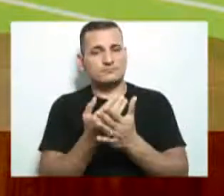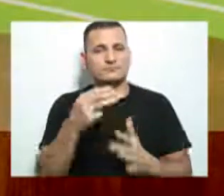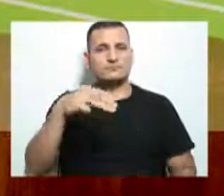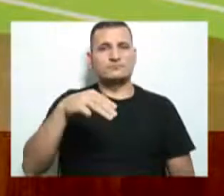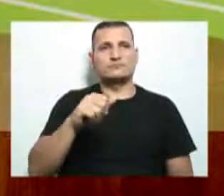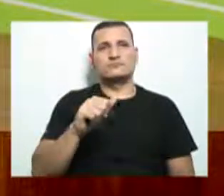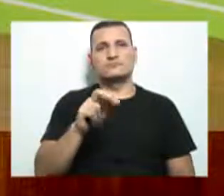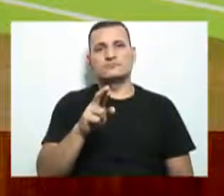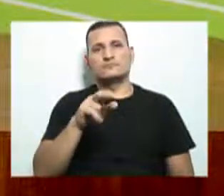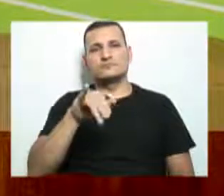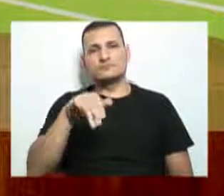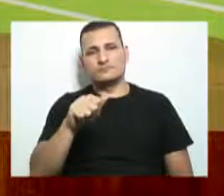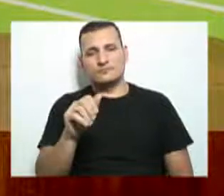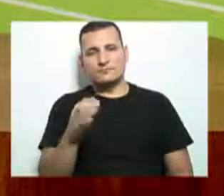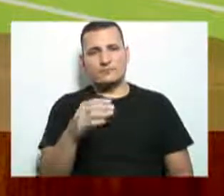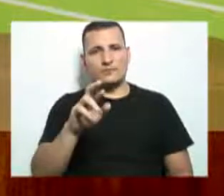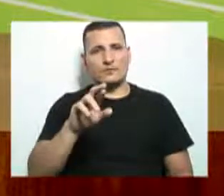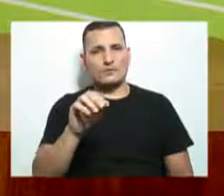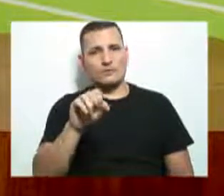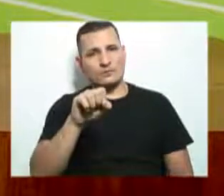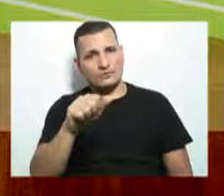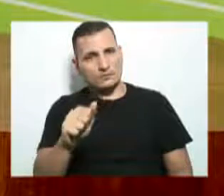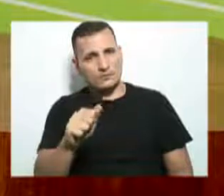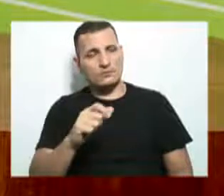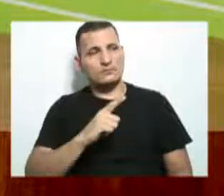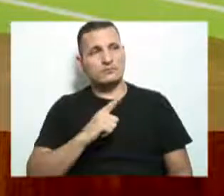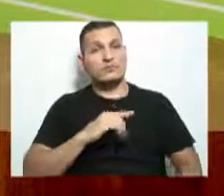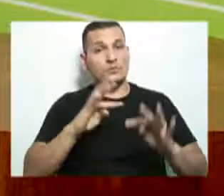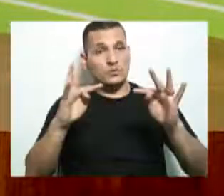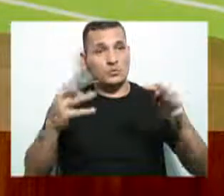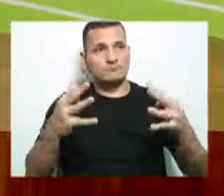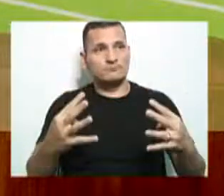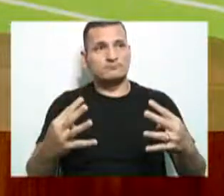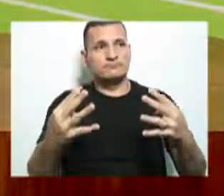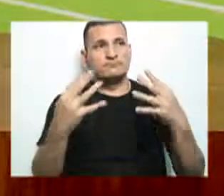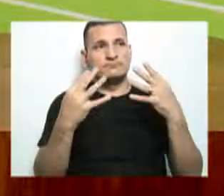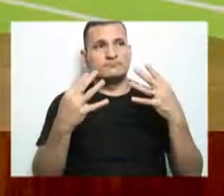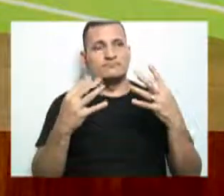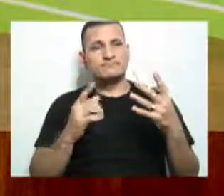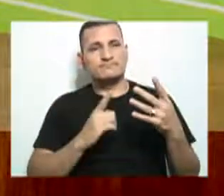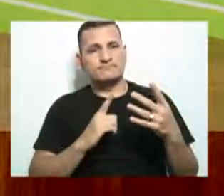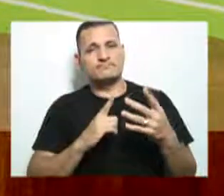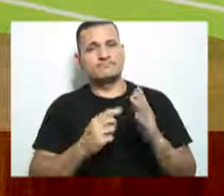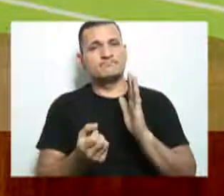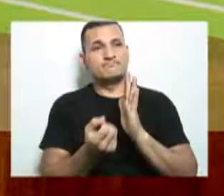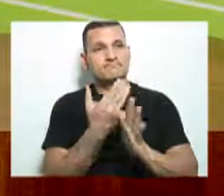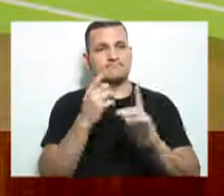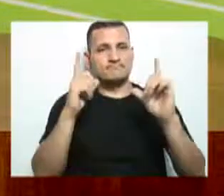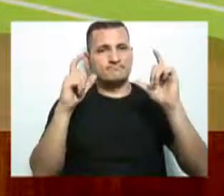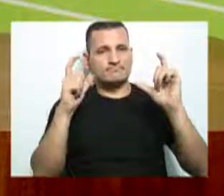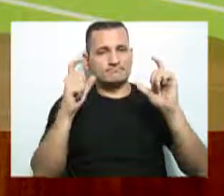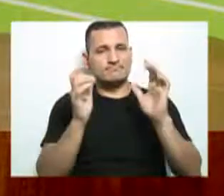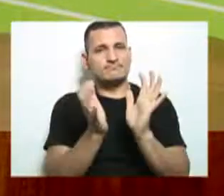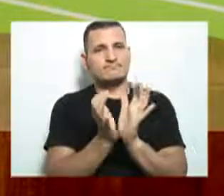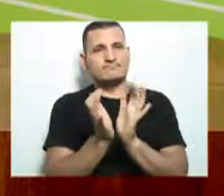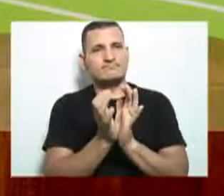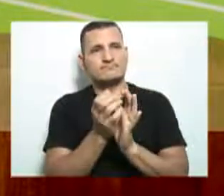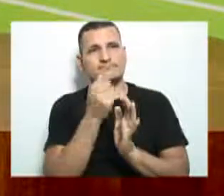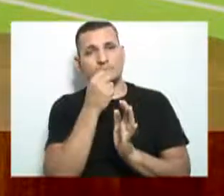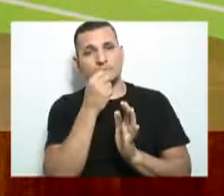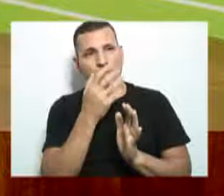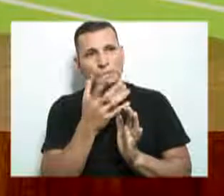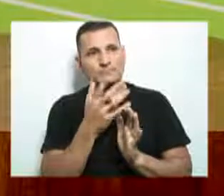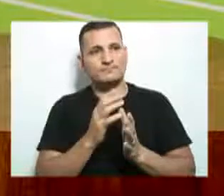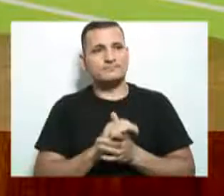do Espigão do Oeste, estão todos ligadinhos, né? Recebi aqui uma foto da turma. Que bom que vocês